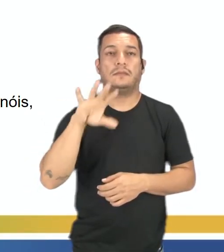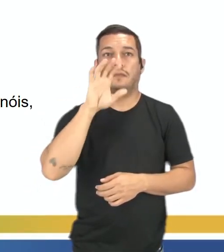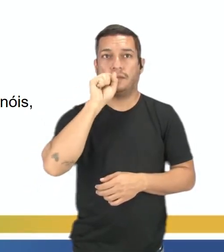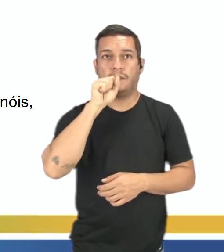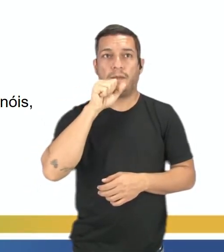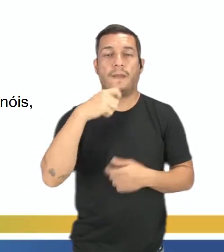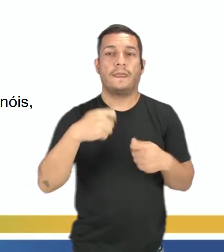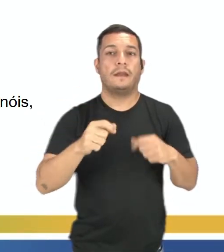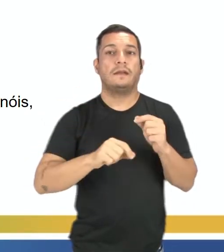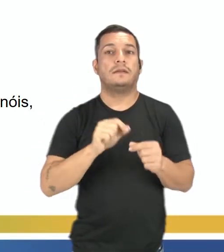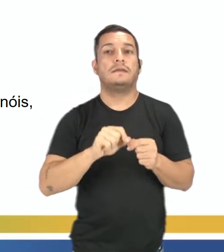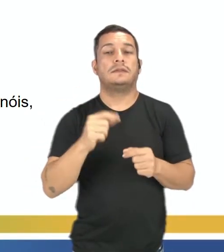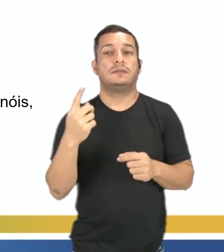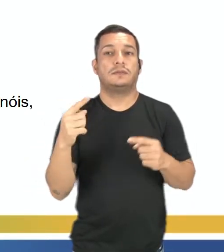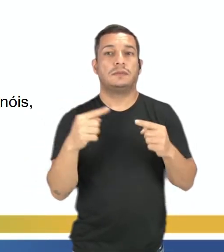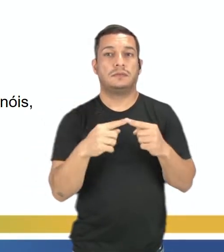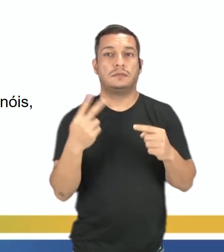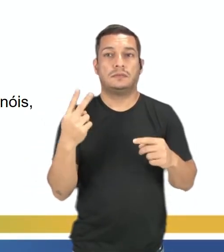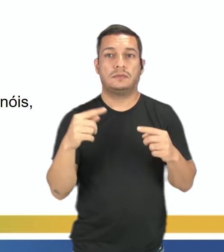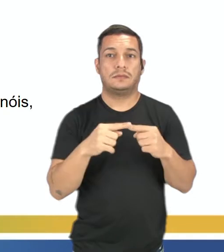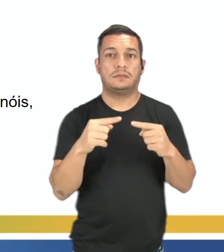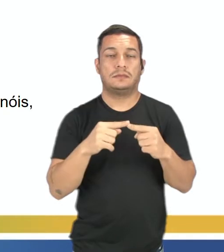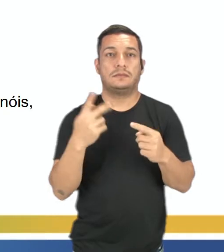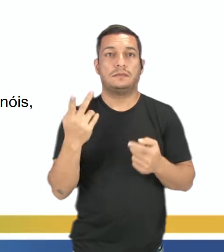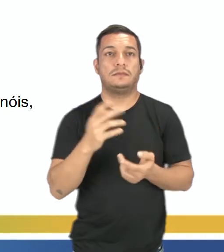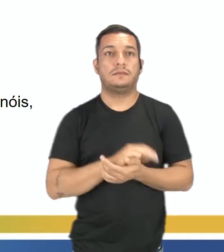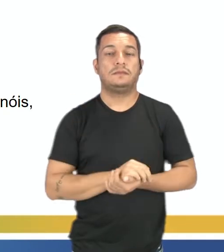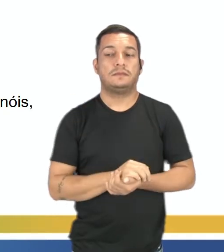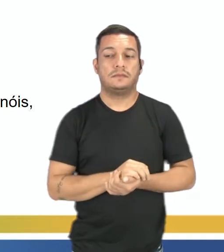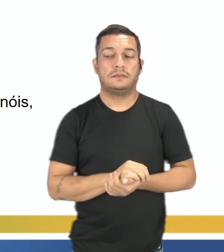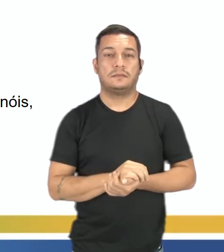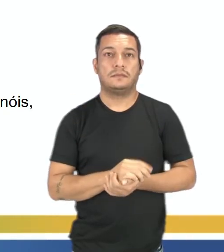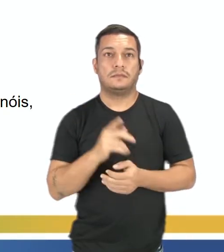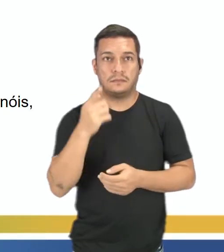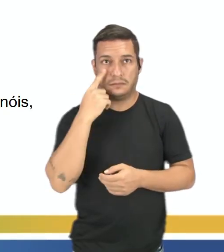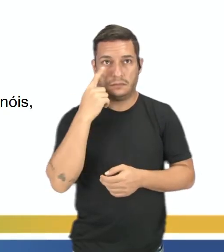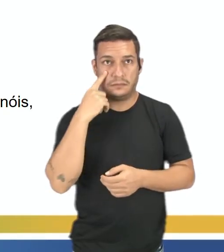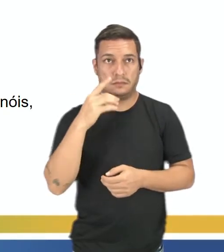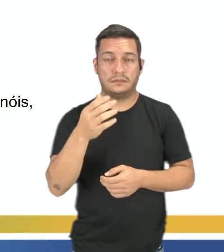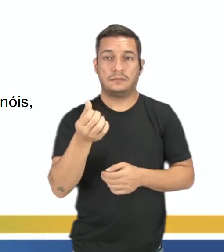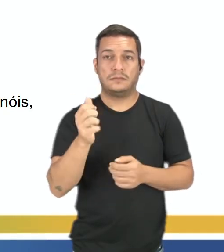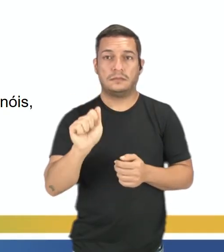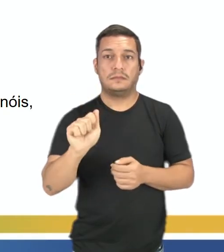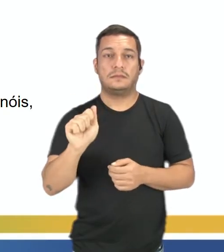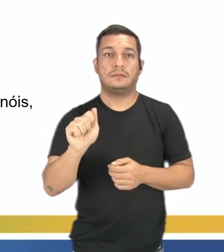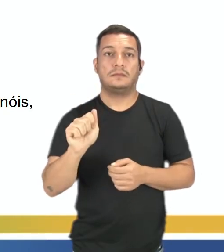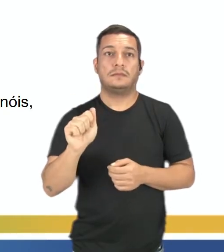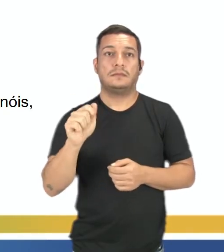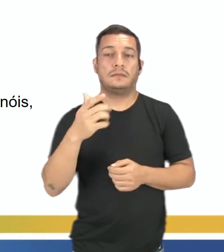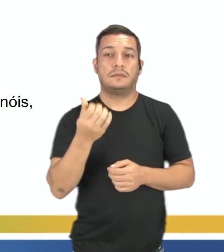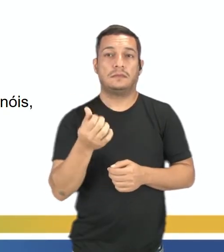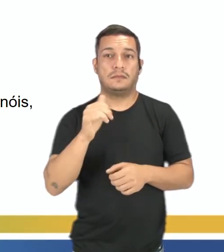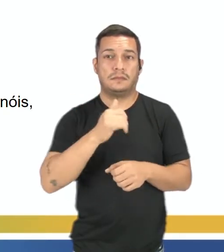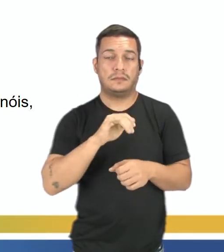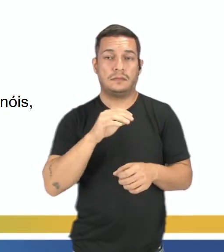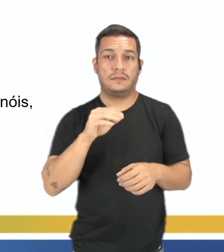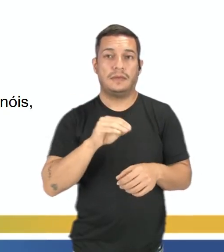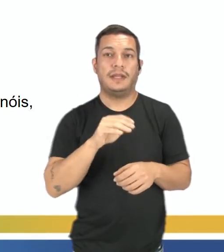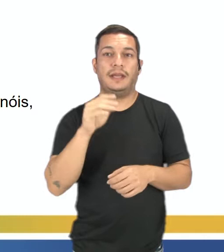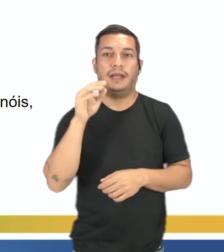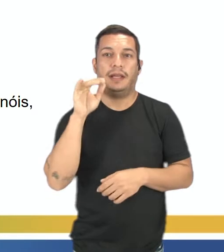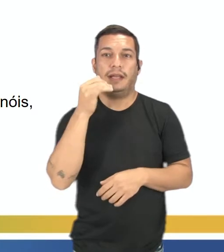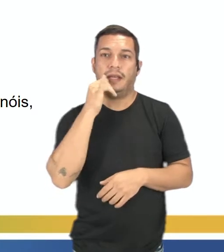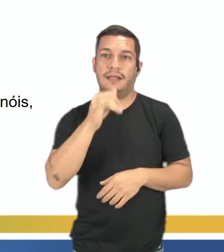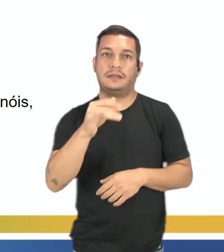tenho oxigênio ele precisa fazer duas ligações para estabilizar né ele tá na família é seiça e 26 elétrons na última